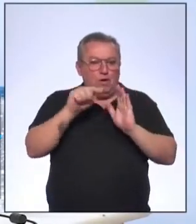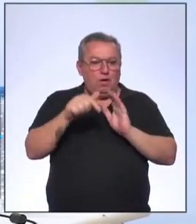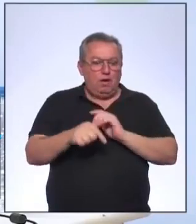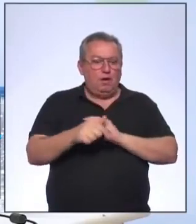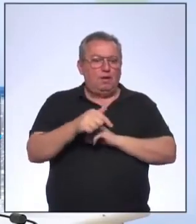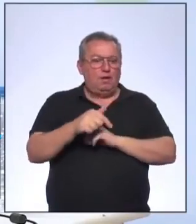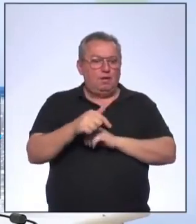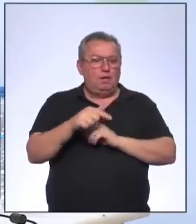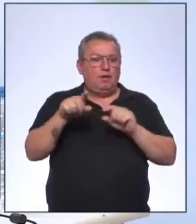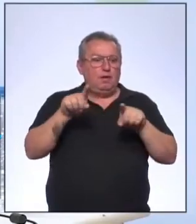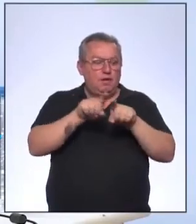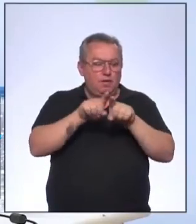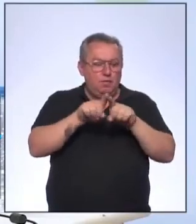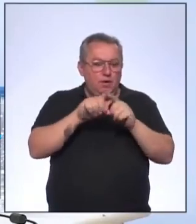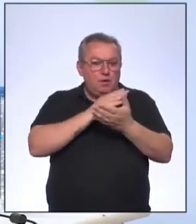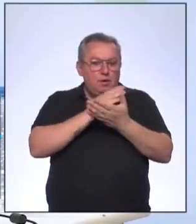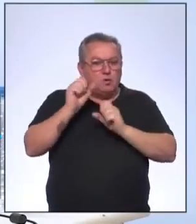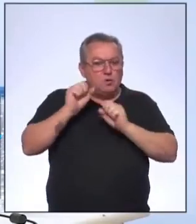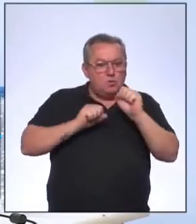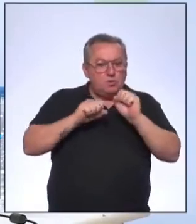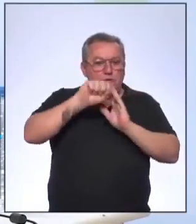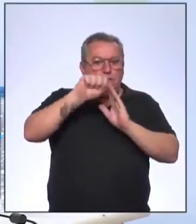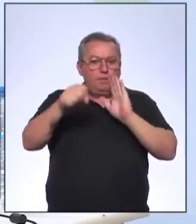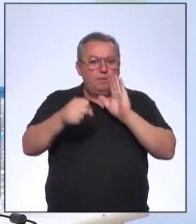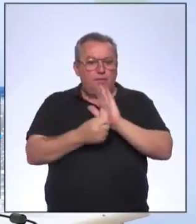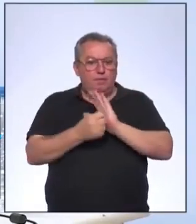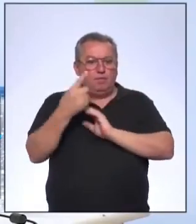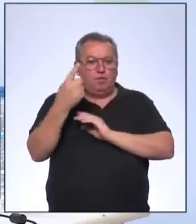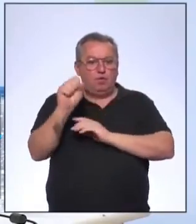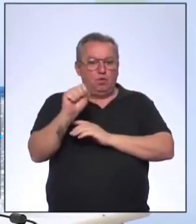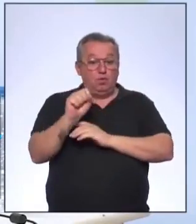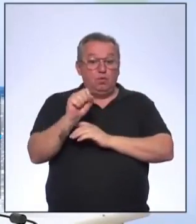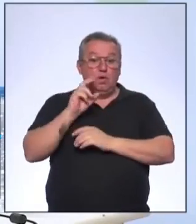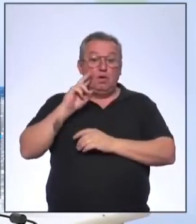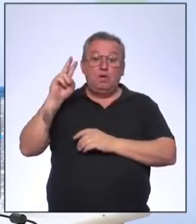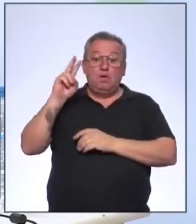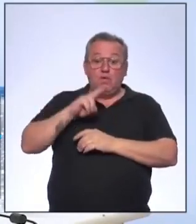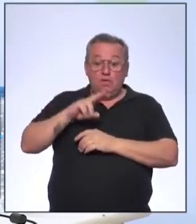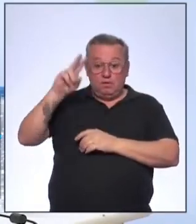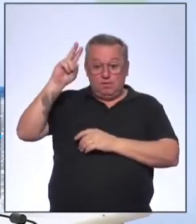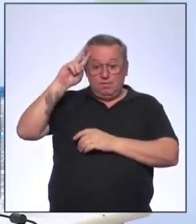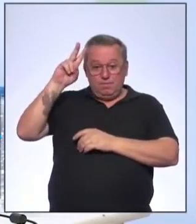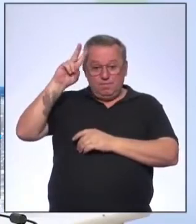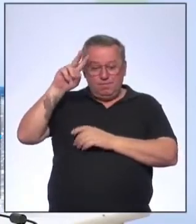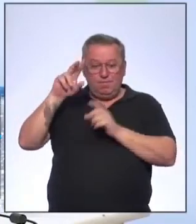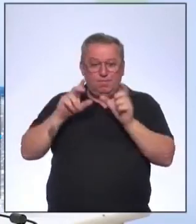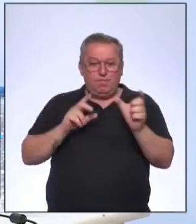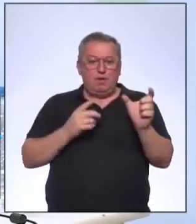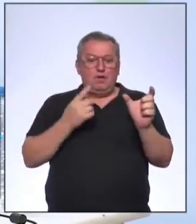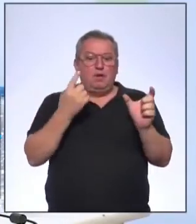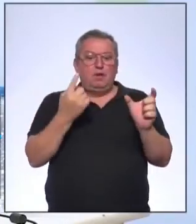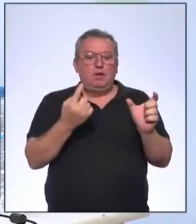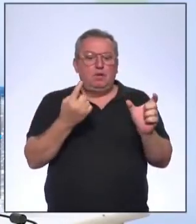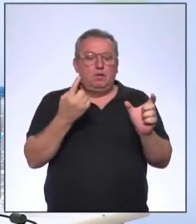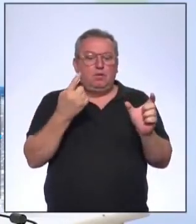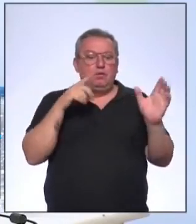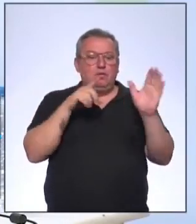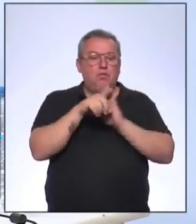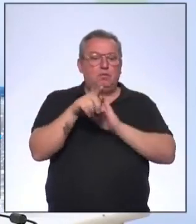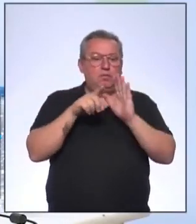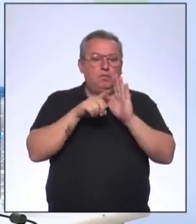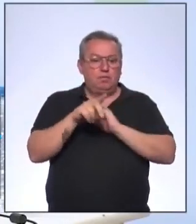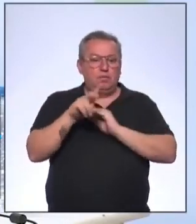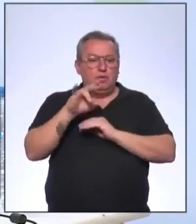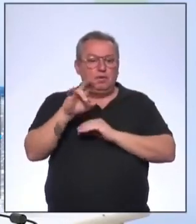do século XVIII. Tá? Antes de começarmos, vamos ver se vocês lembram dessa primeira parte 1, né, com algumas questões aí que vão